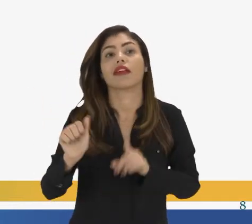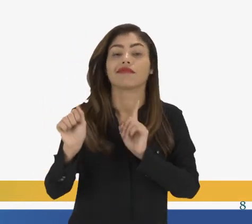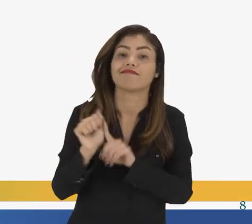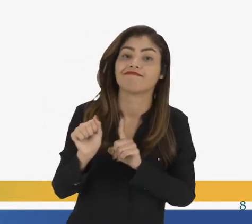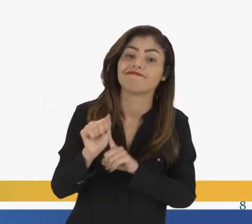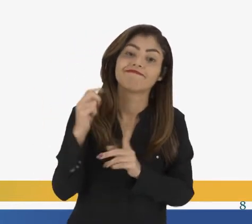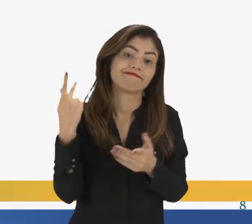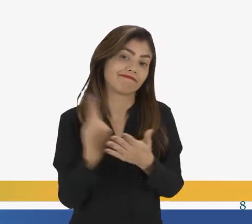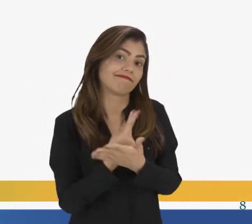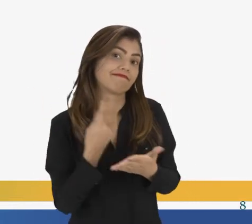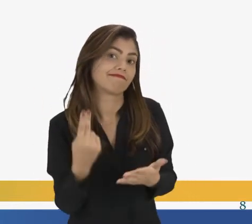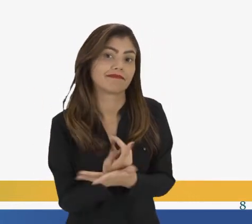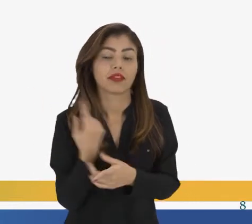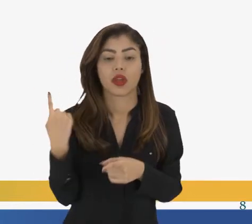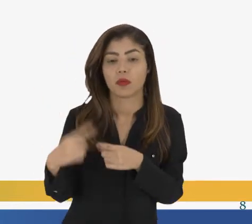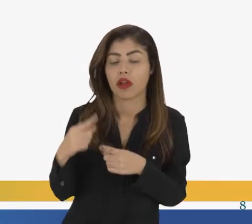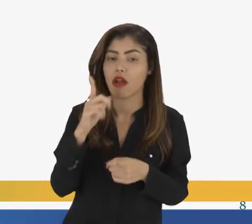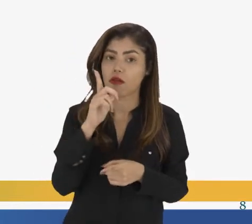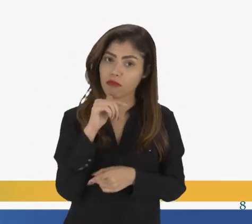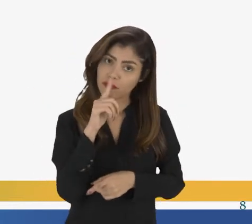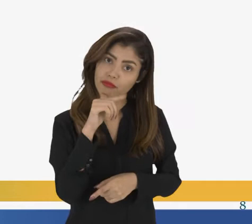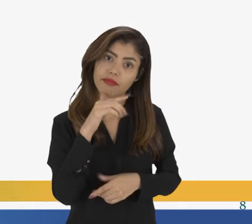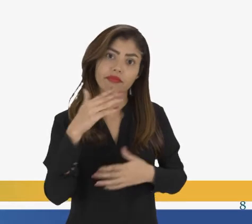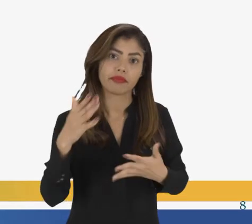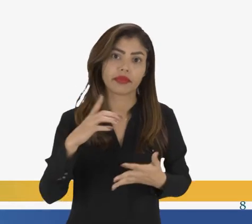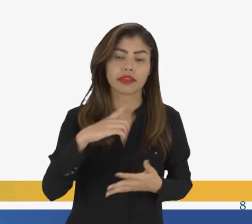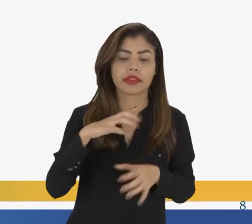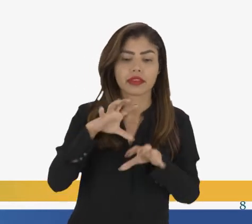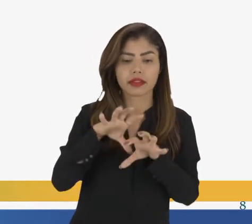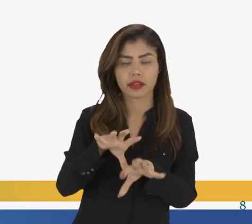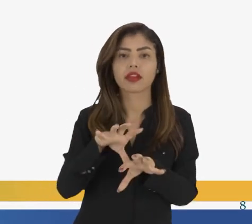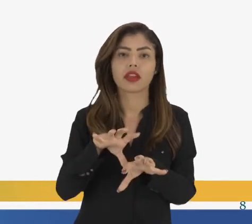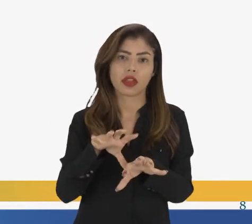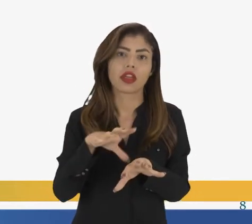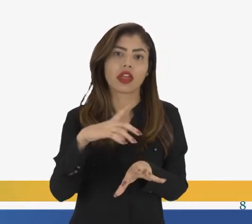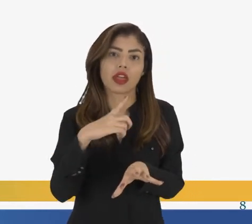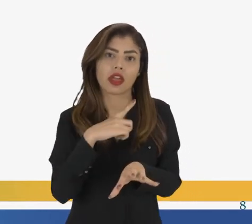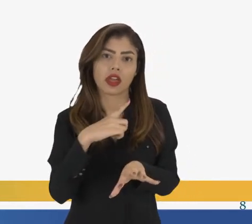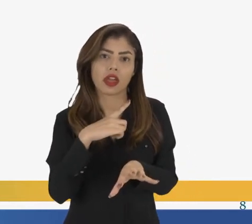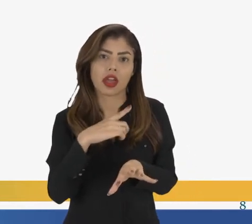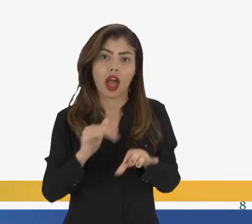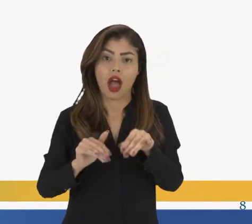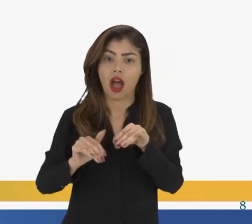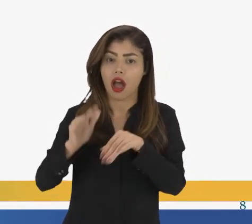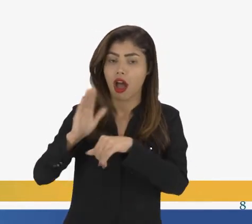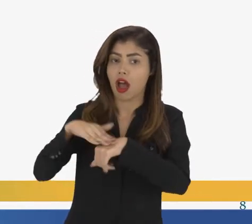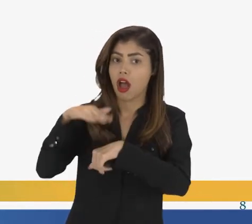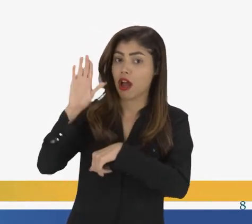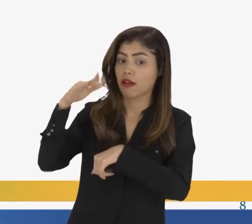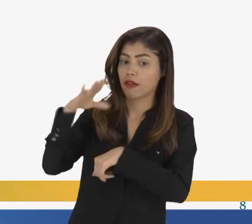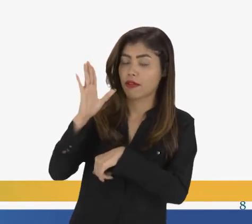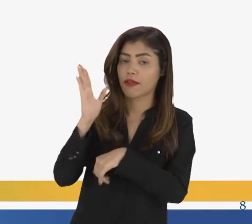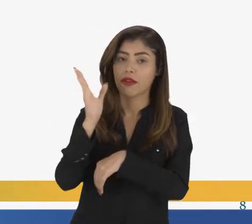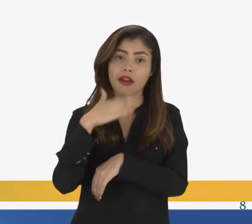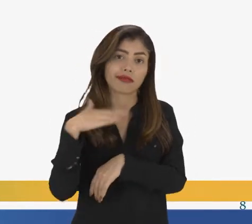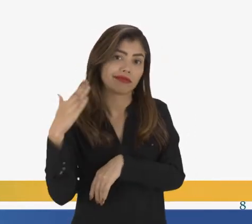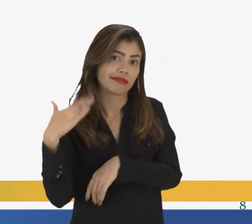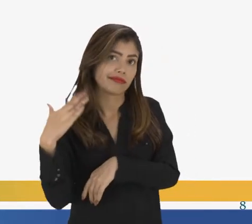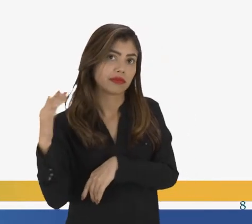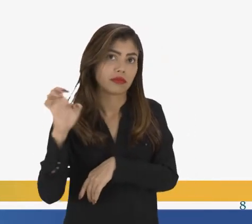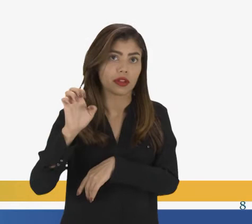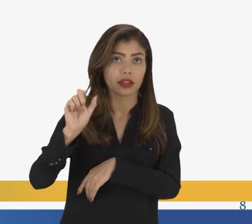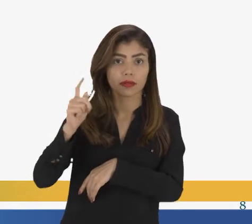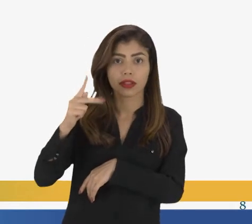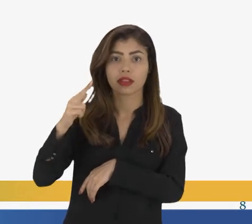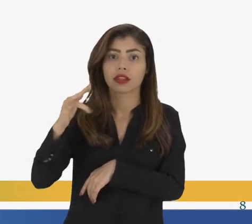alternativa está errada, porque como a água ela tem um valor alto para o calor específico, então